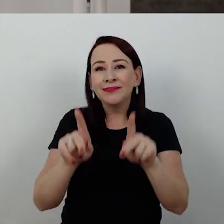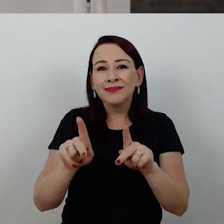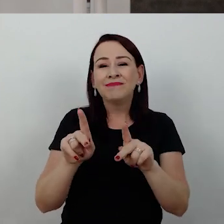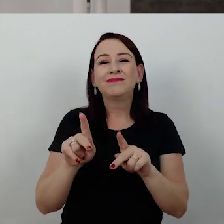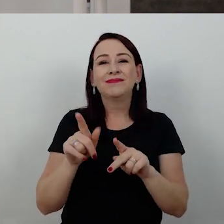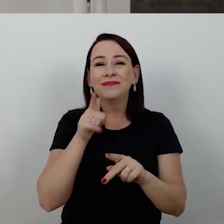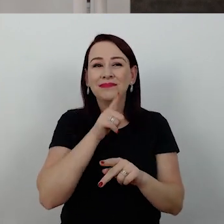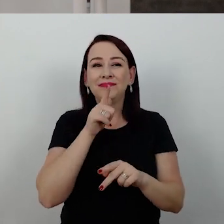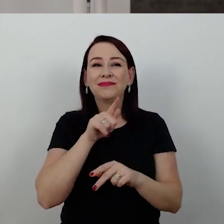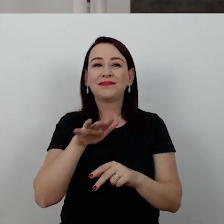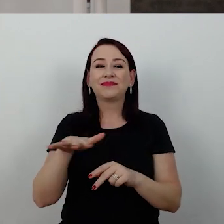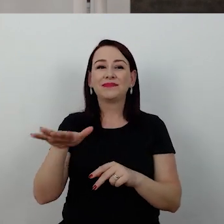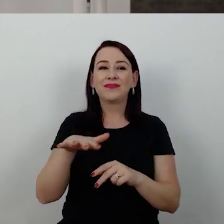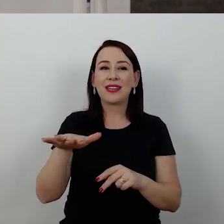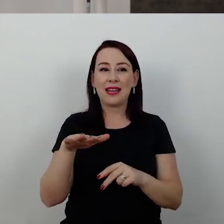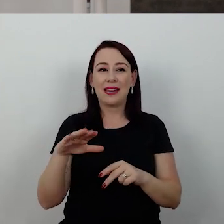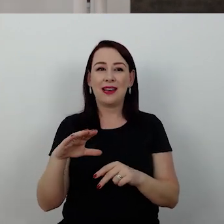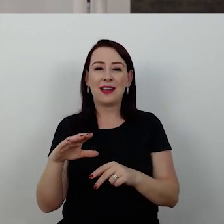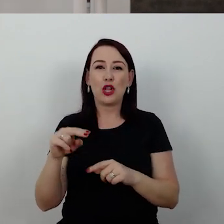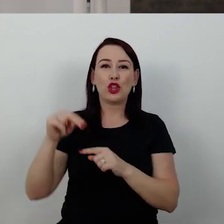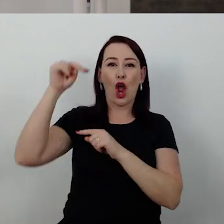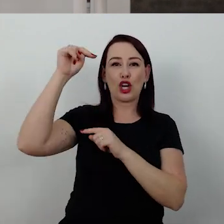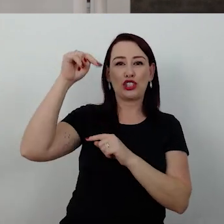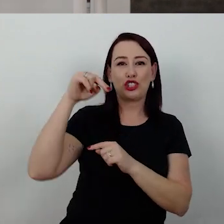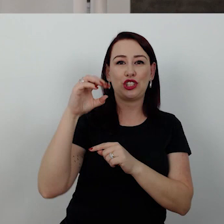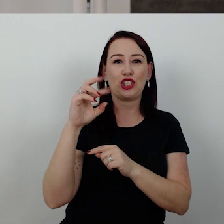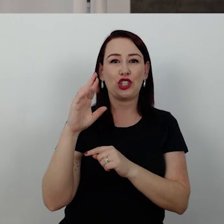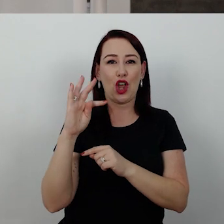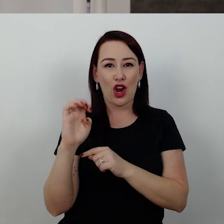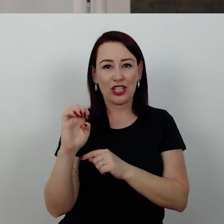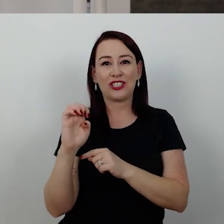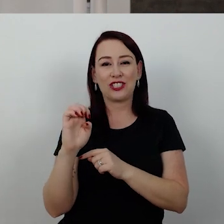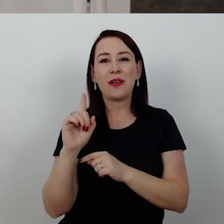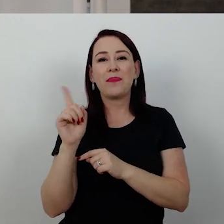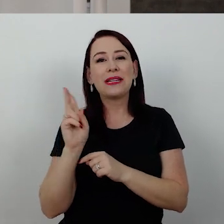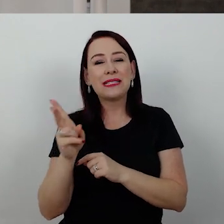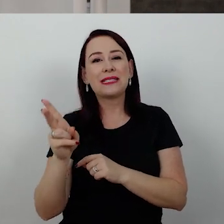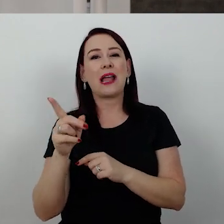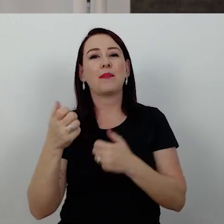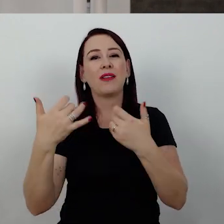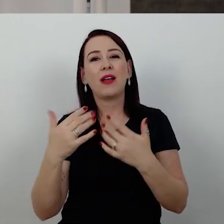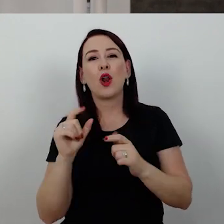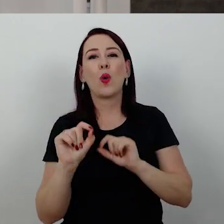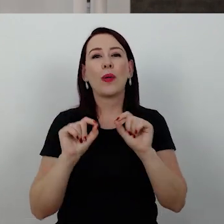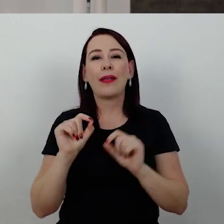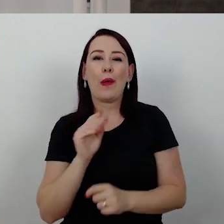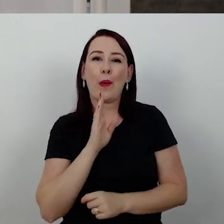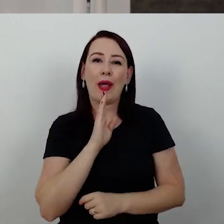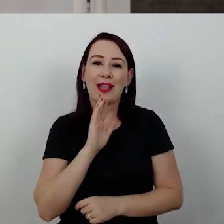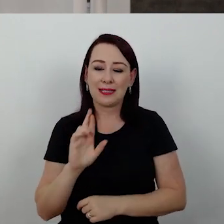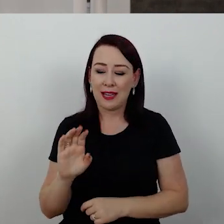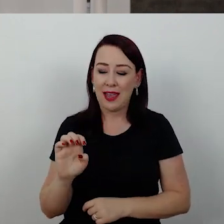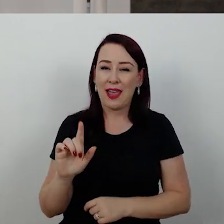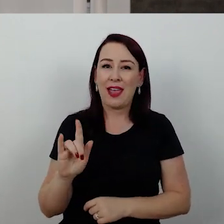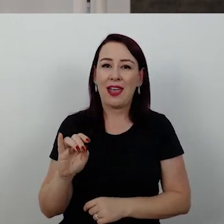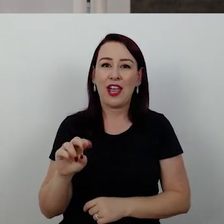pessoas, principalmente o pessoal ali da região Cone, né, Norte, Nordeste, eles falam muito sobre esse lugar de falar da regionalização, né?